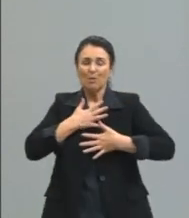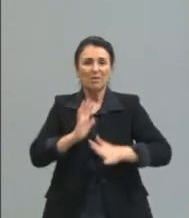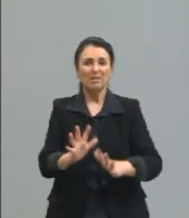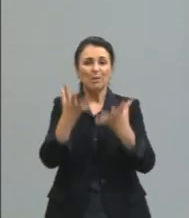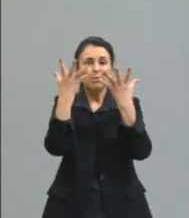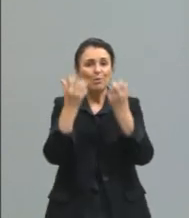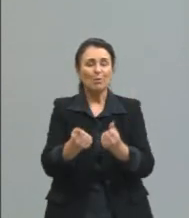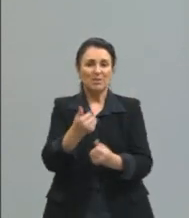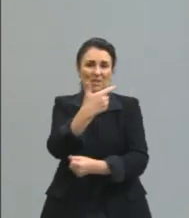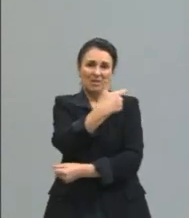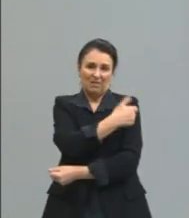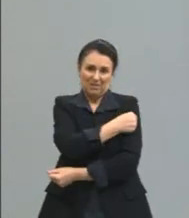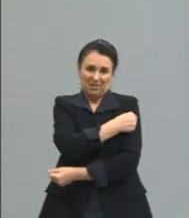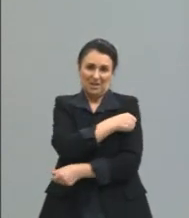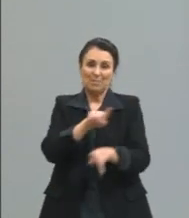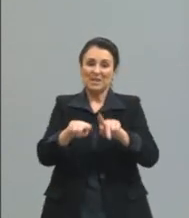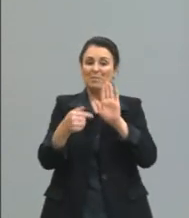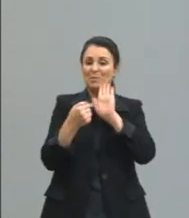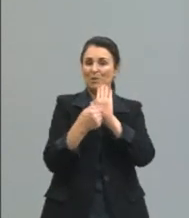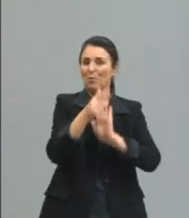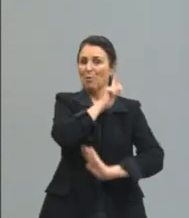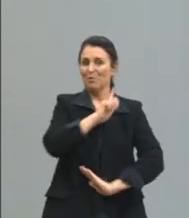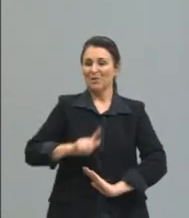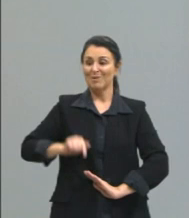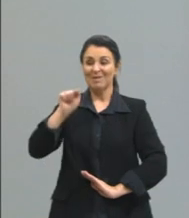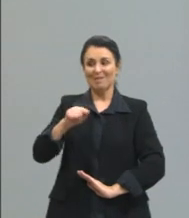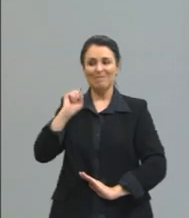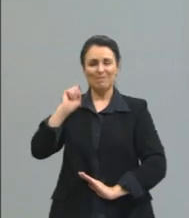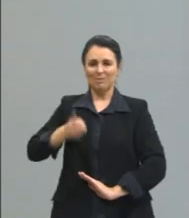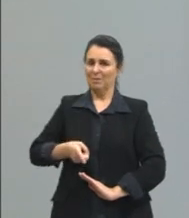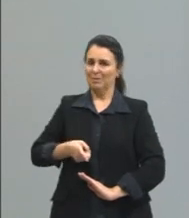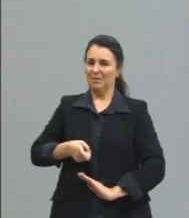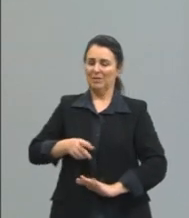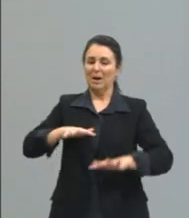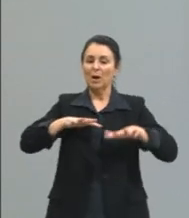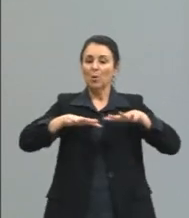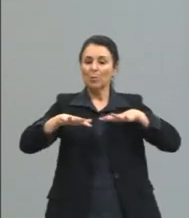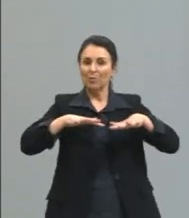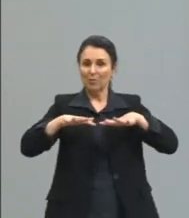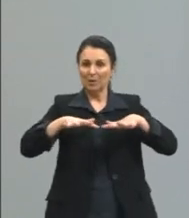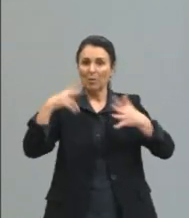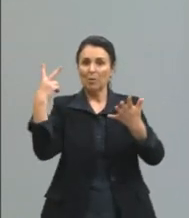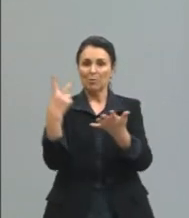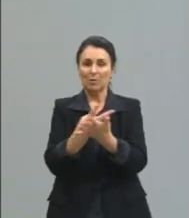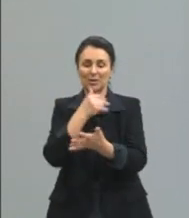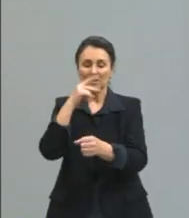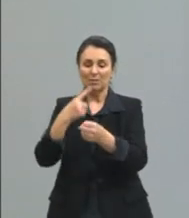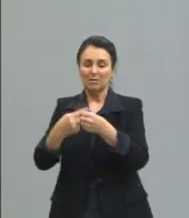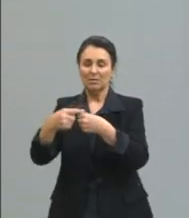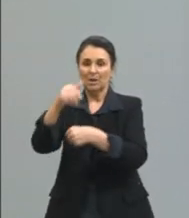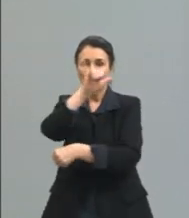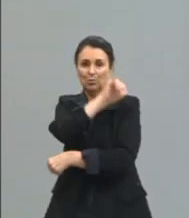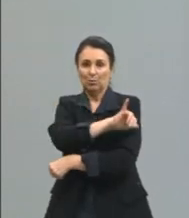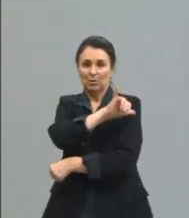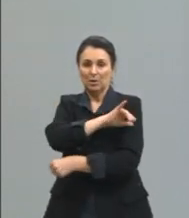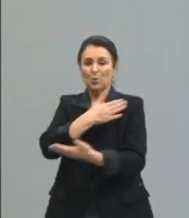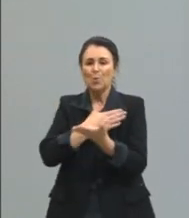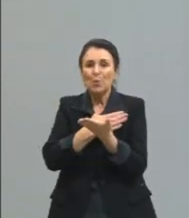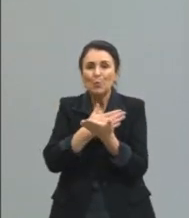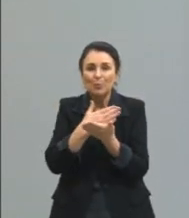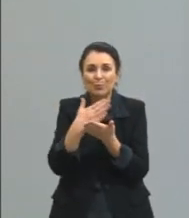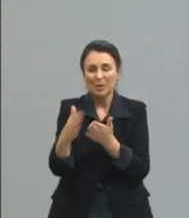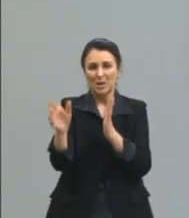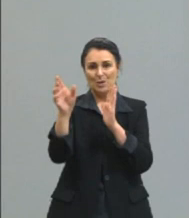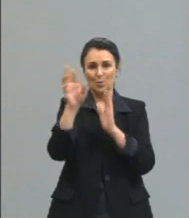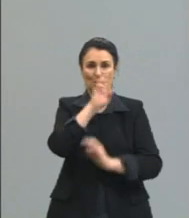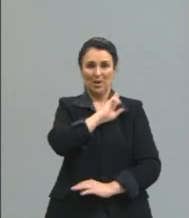com a vacina em si. A referida revolta, ocorrida na cidade do Rio de Janeiro no início da República,